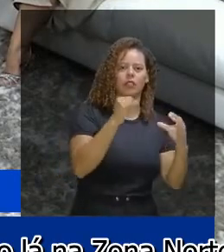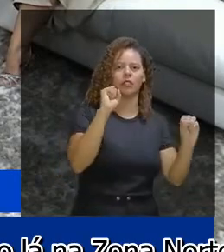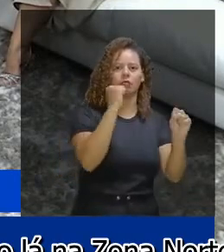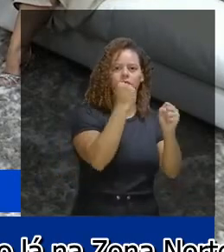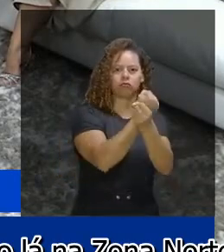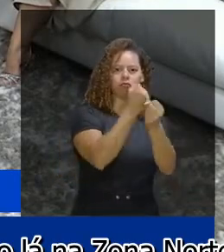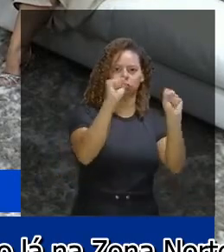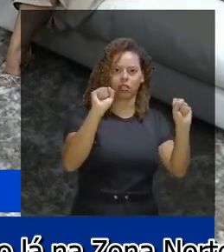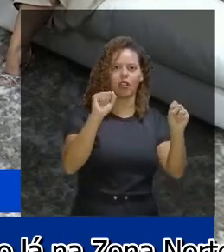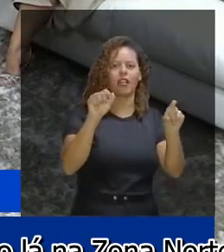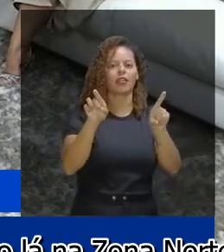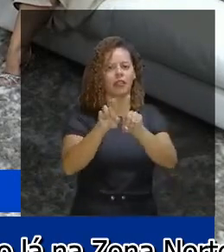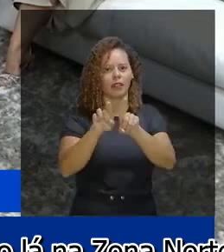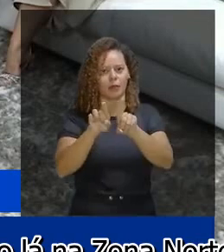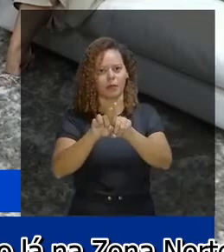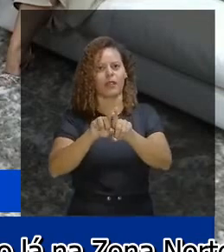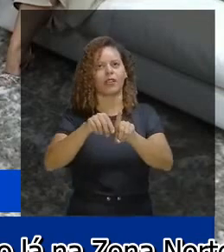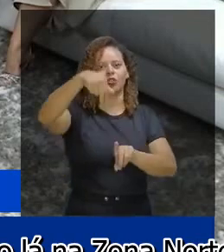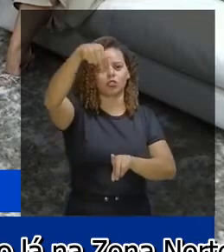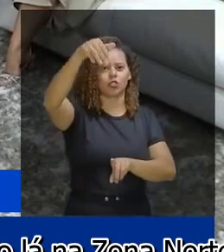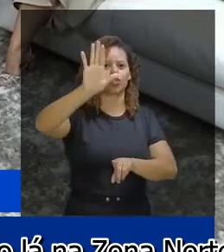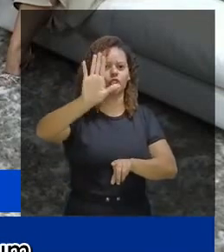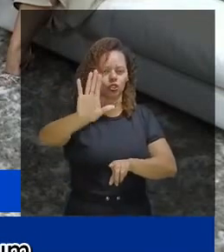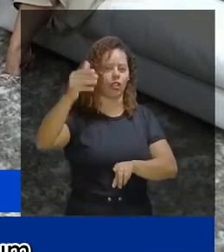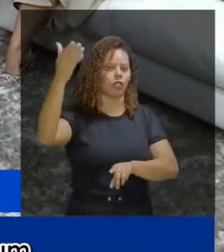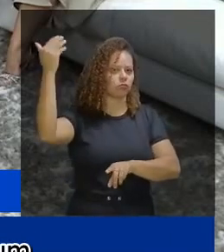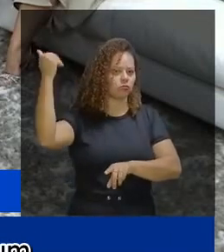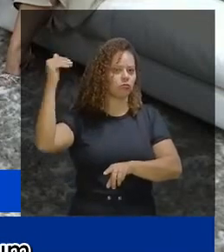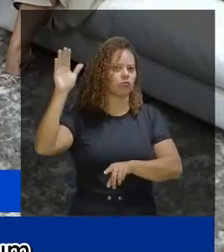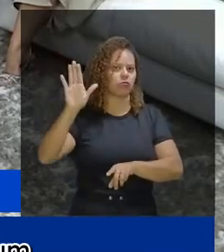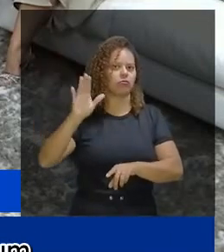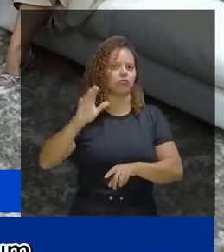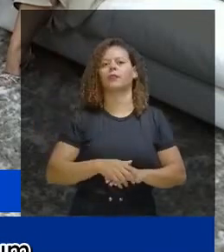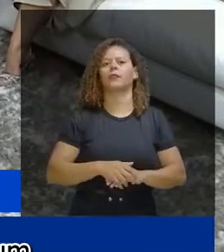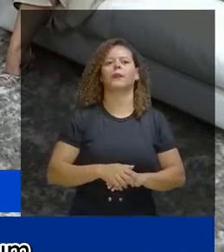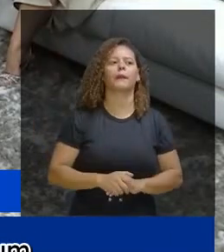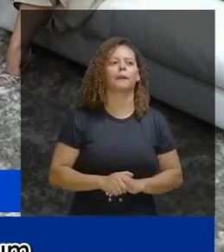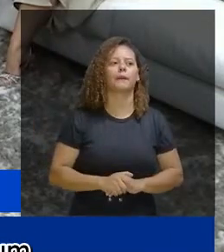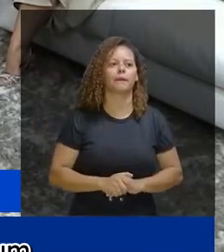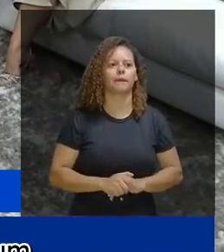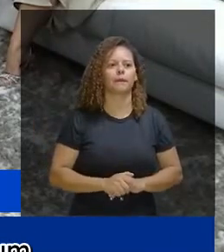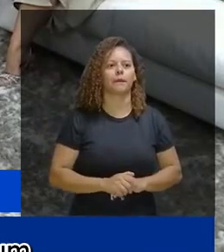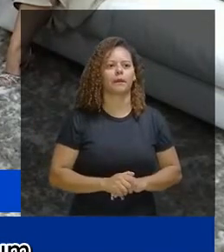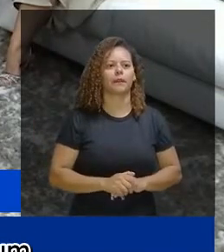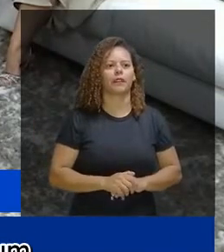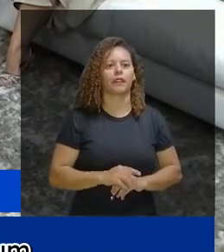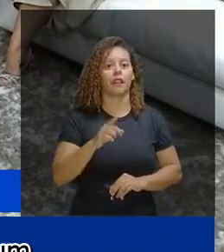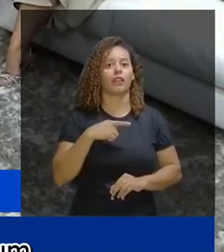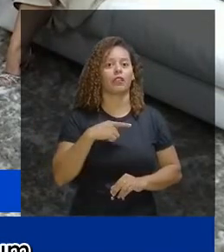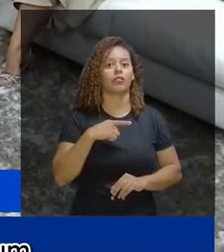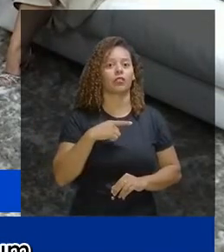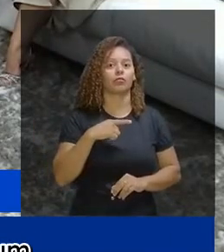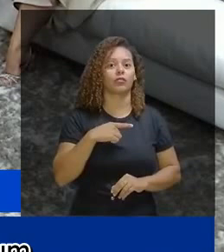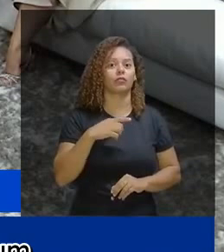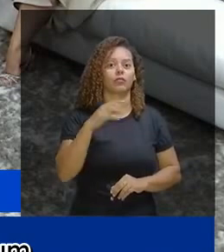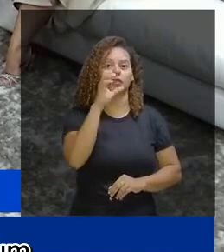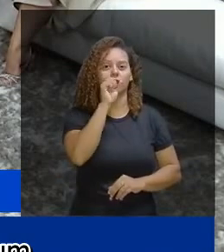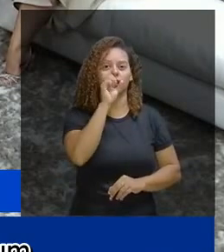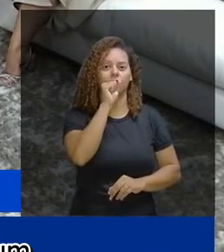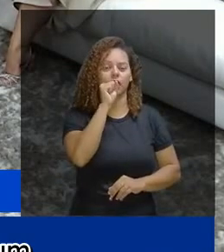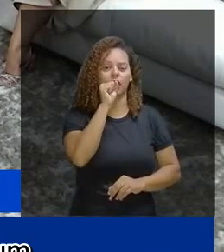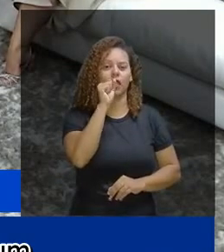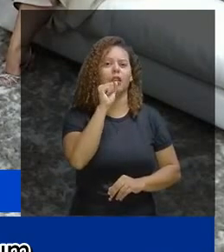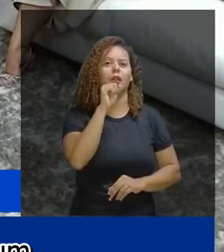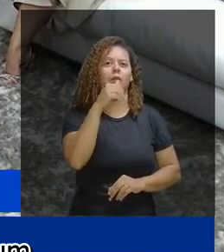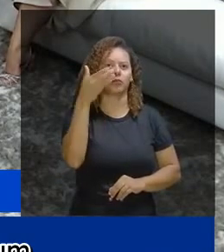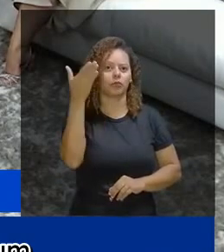Fizemos isso lá na Zona Norte, no Justiça Eleitoral, no nosso prédio, maravilhoso, um sábado realmente de dar